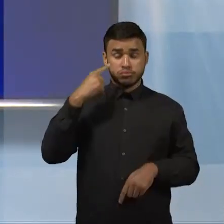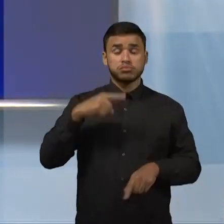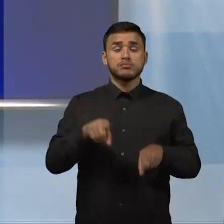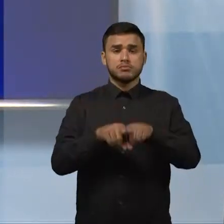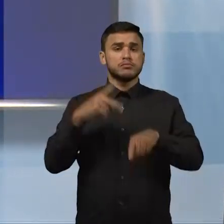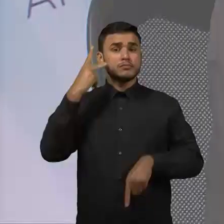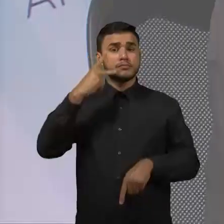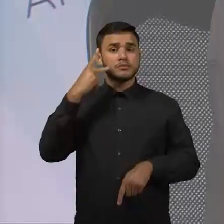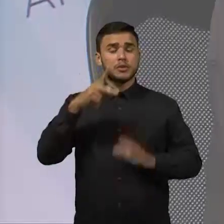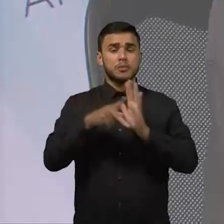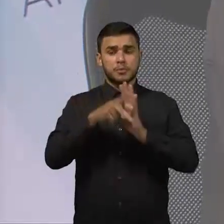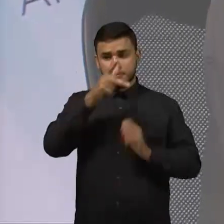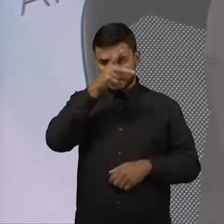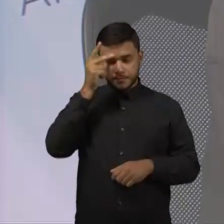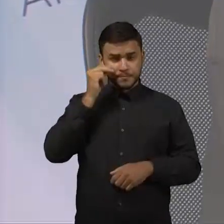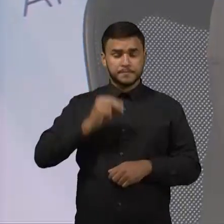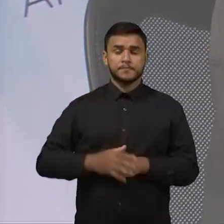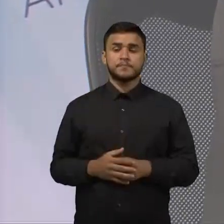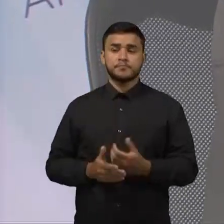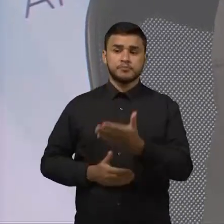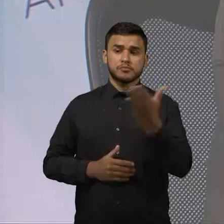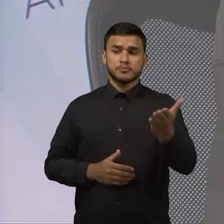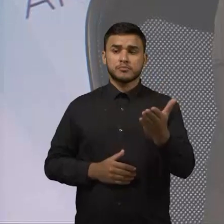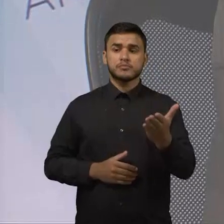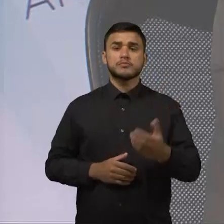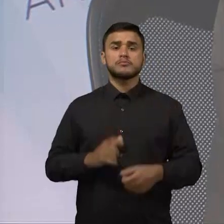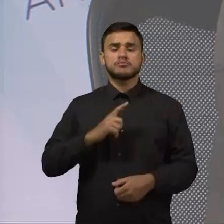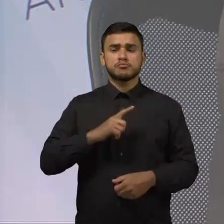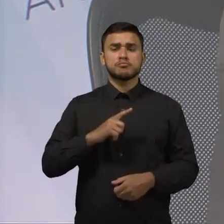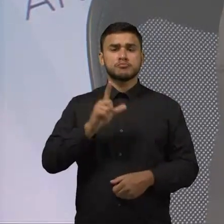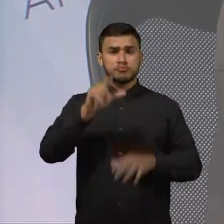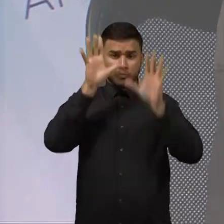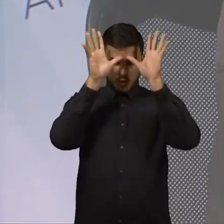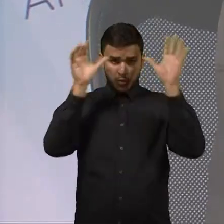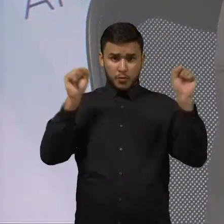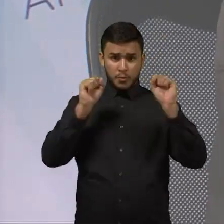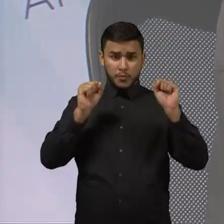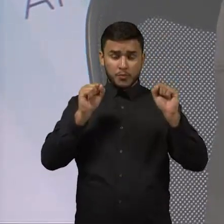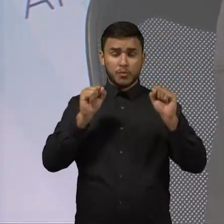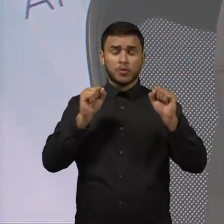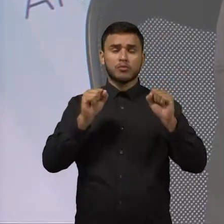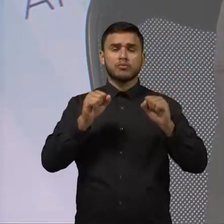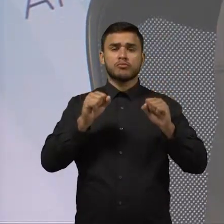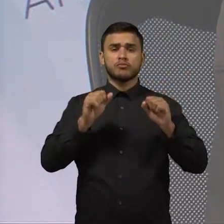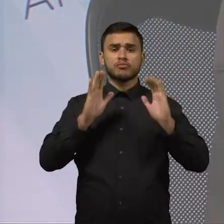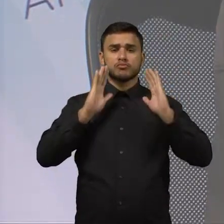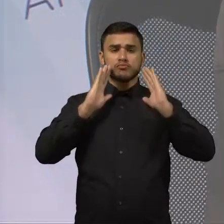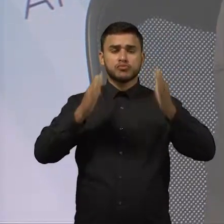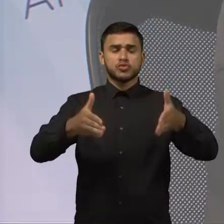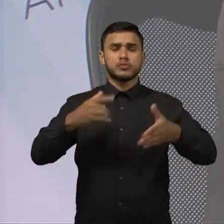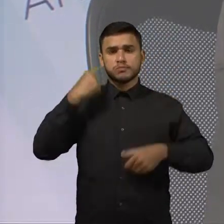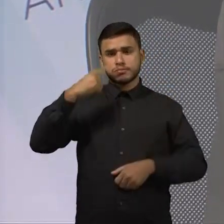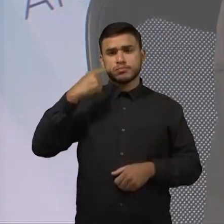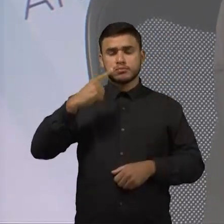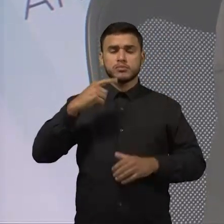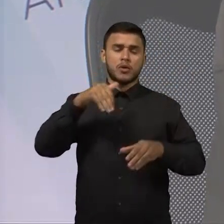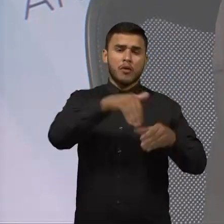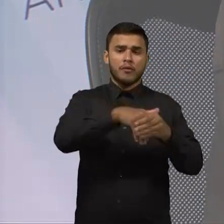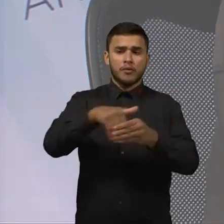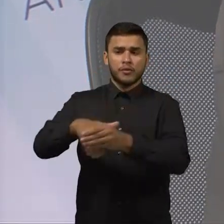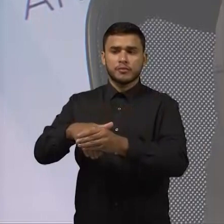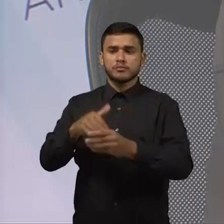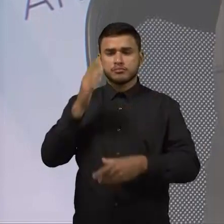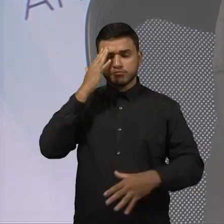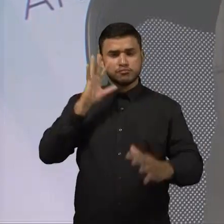do município, que quando advogava, militou no direito eleitoral, portanto, com ligações diretas sobre os temas que aqui